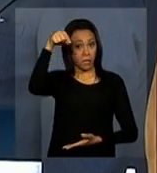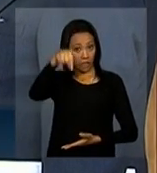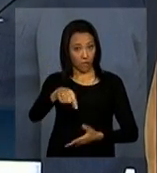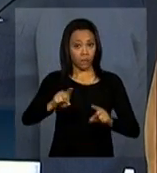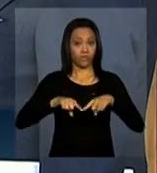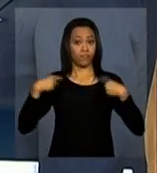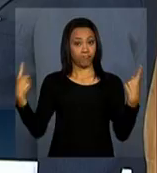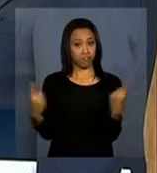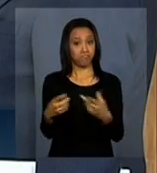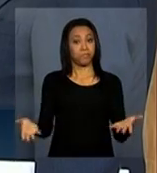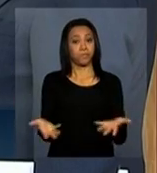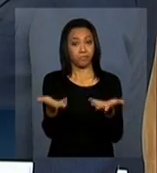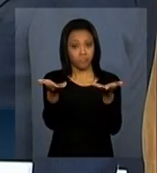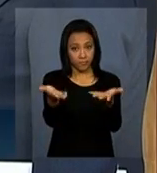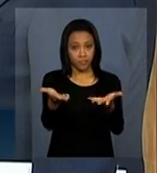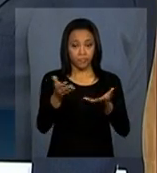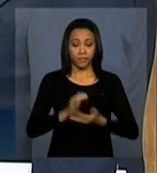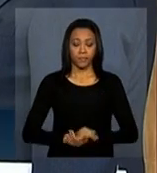cerimônia.